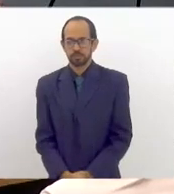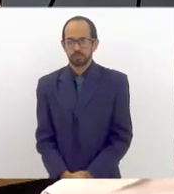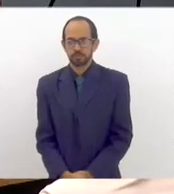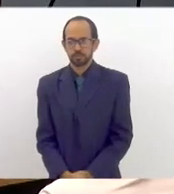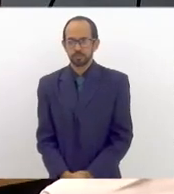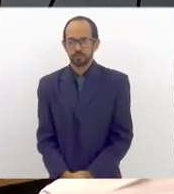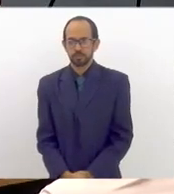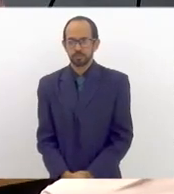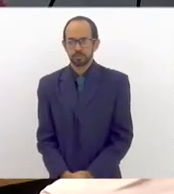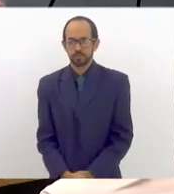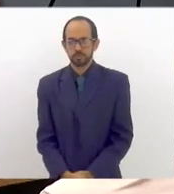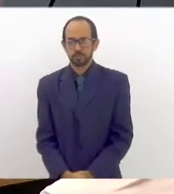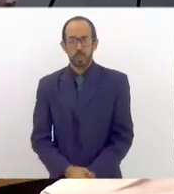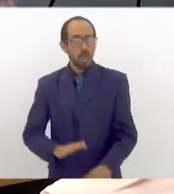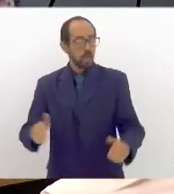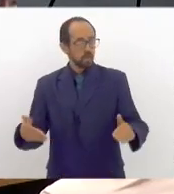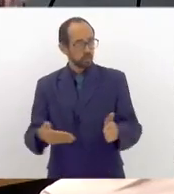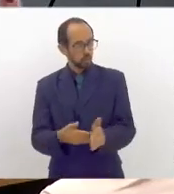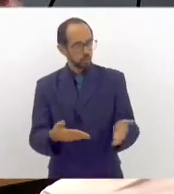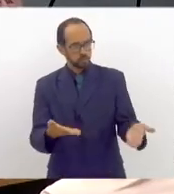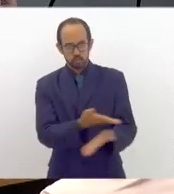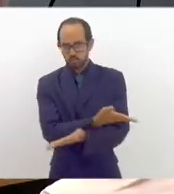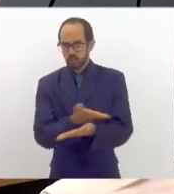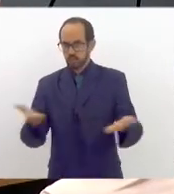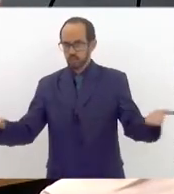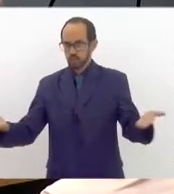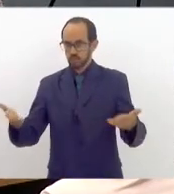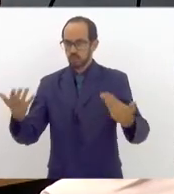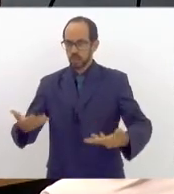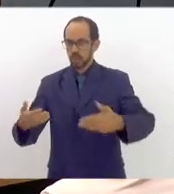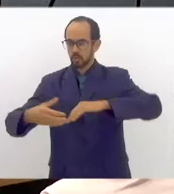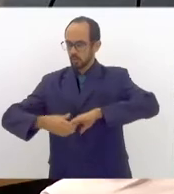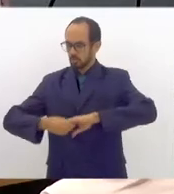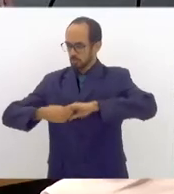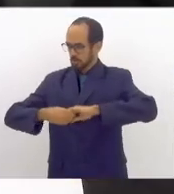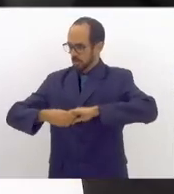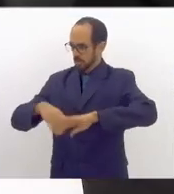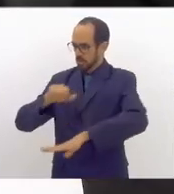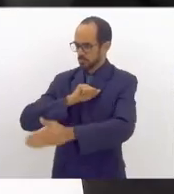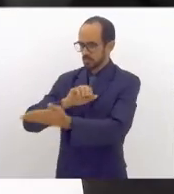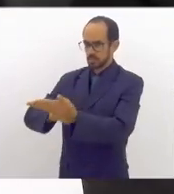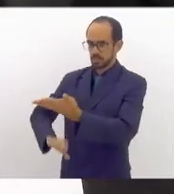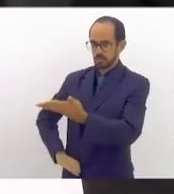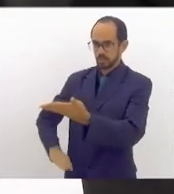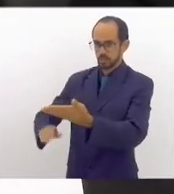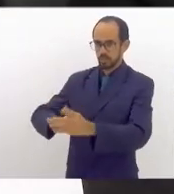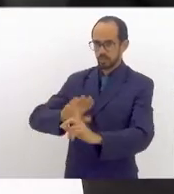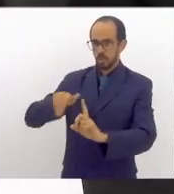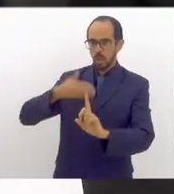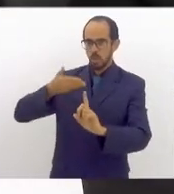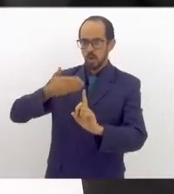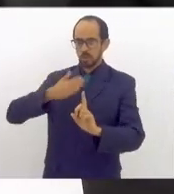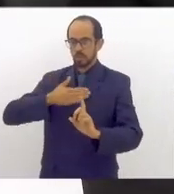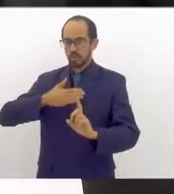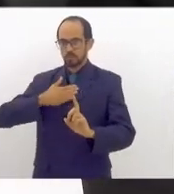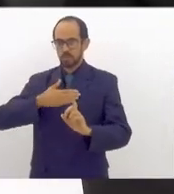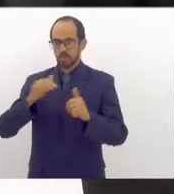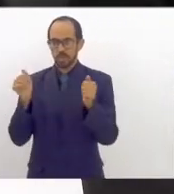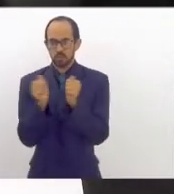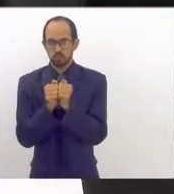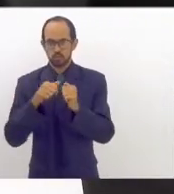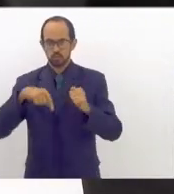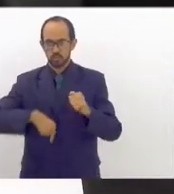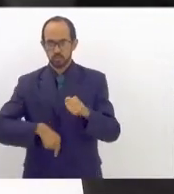todos quero que cumprimentar Nossa eterno Presidente André Ceciliana É uma honra estar mais uma vez aqui na casa ao seu lado